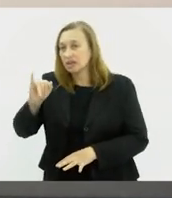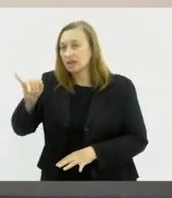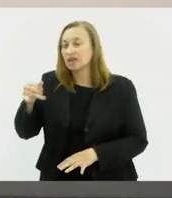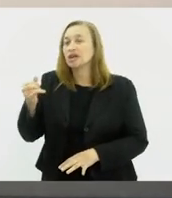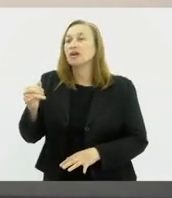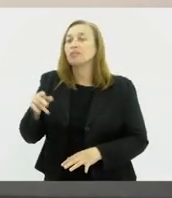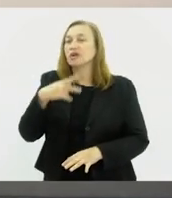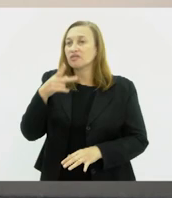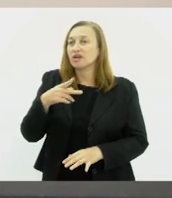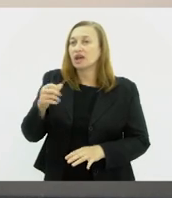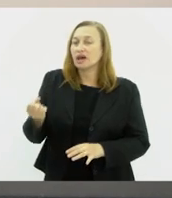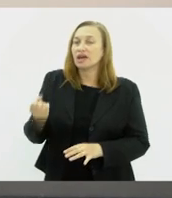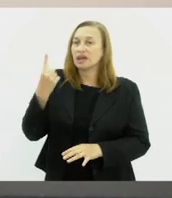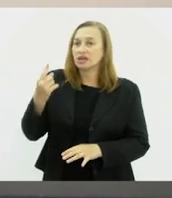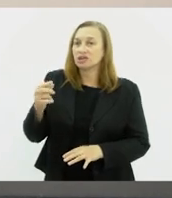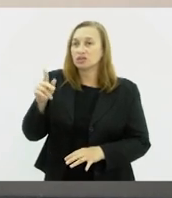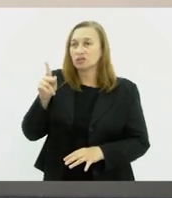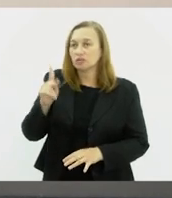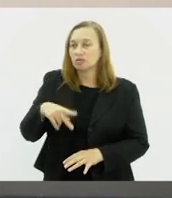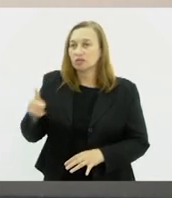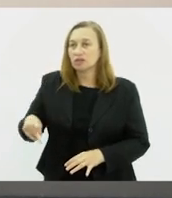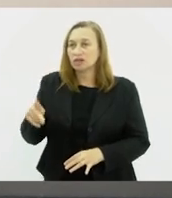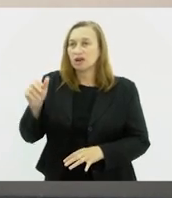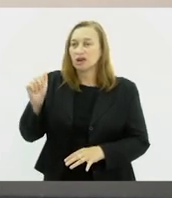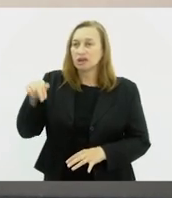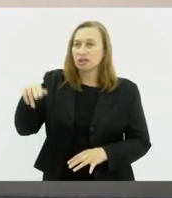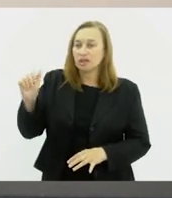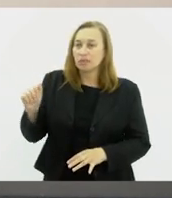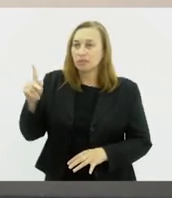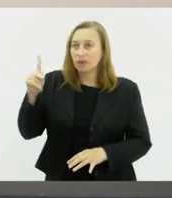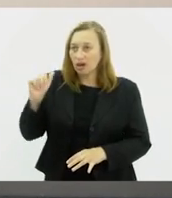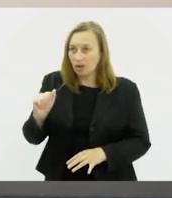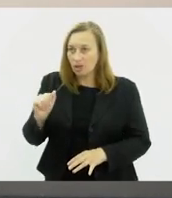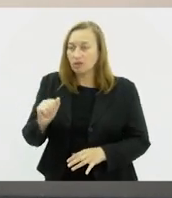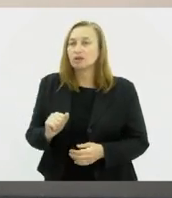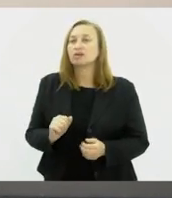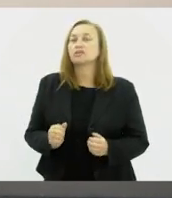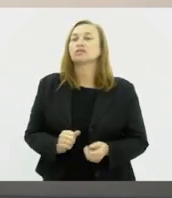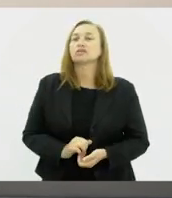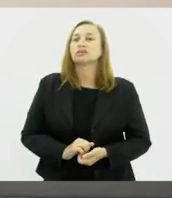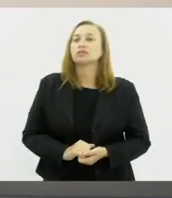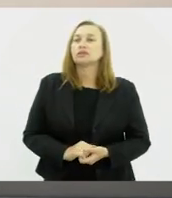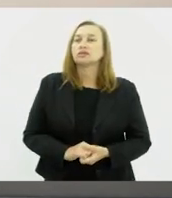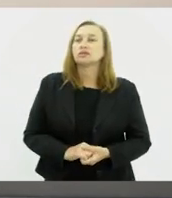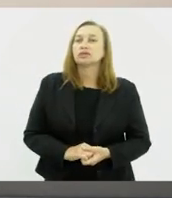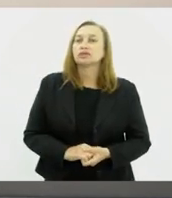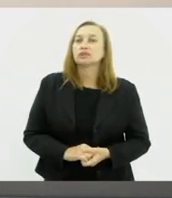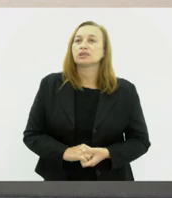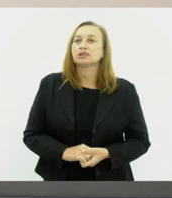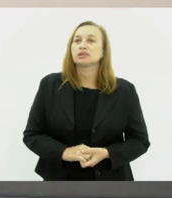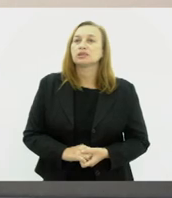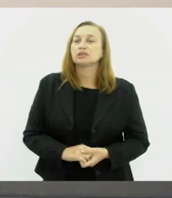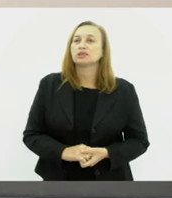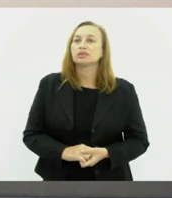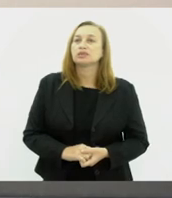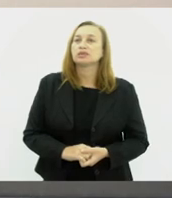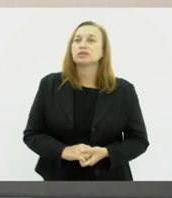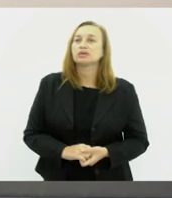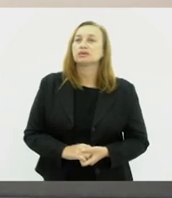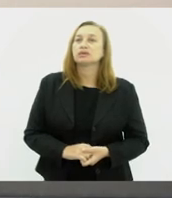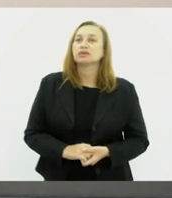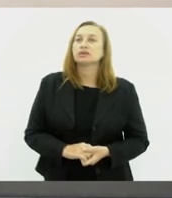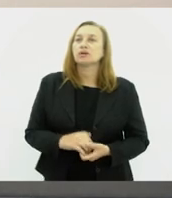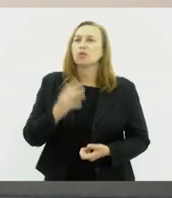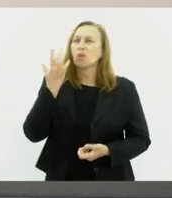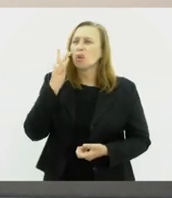né as ex professoras Néa Paula mus Silva Ramos néu e acho que